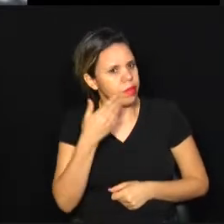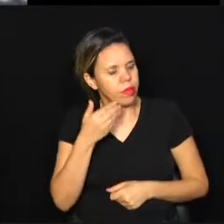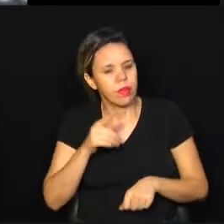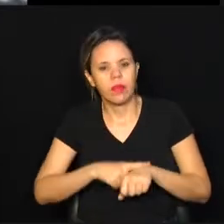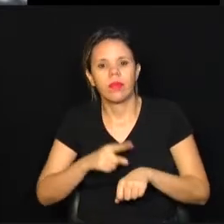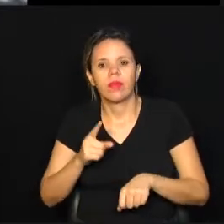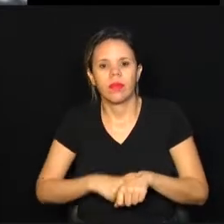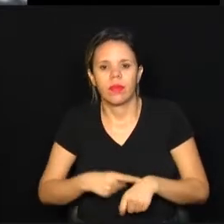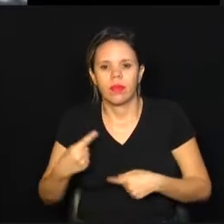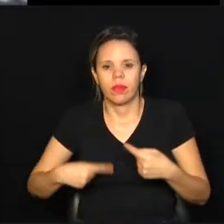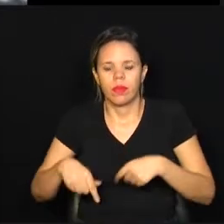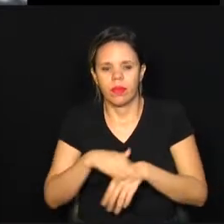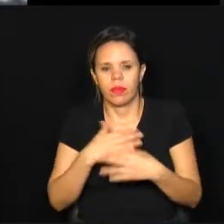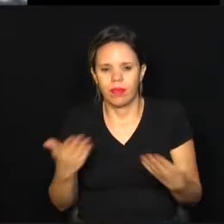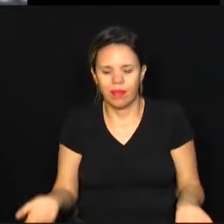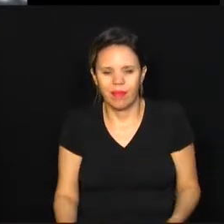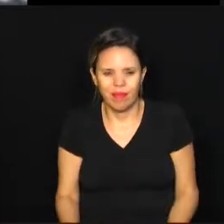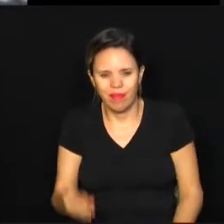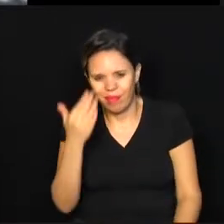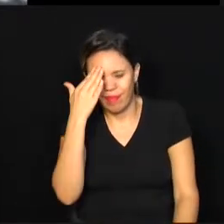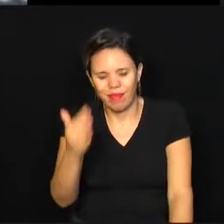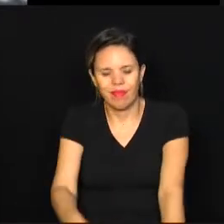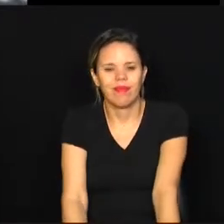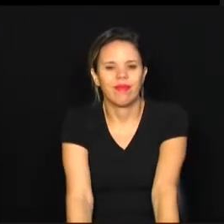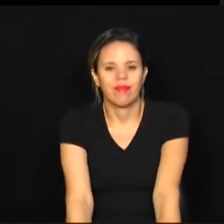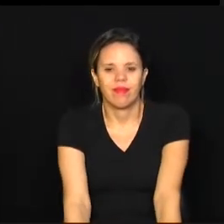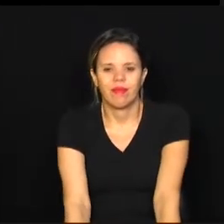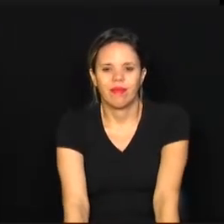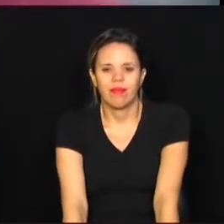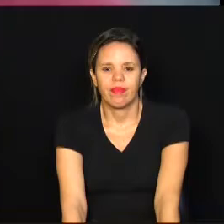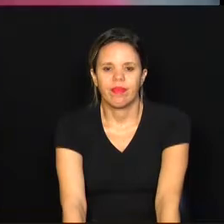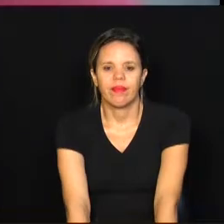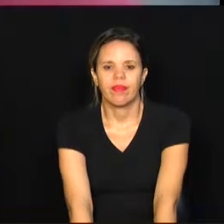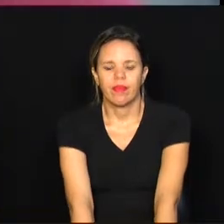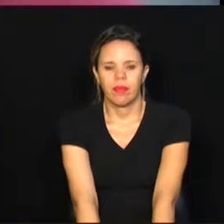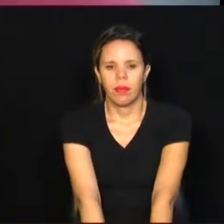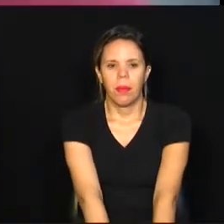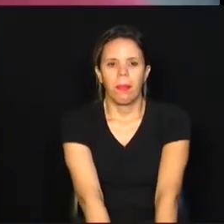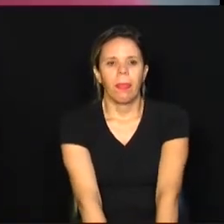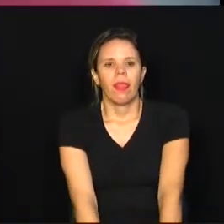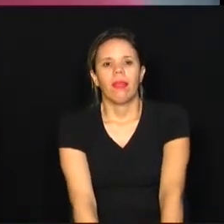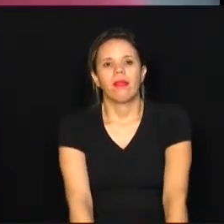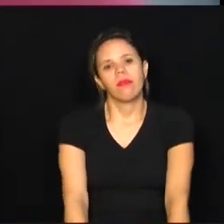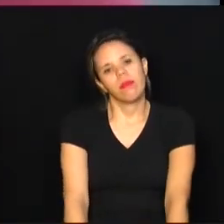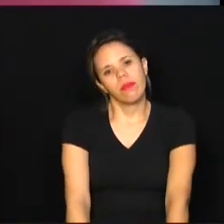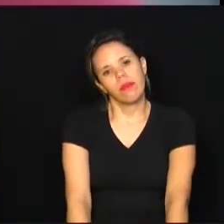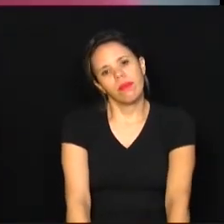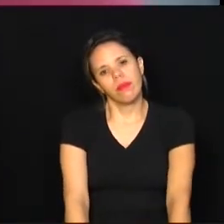momento aí de debate com vocês. Obrigada.